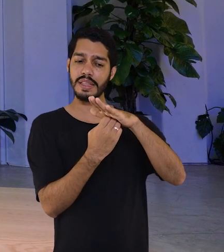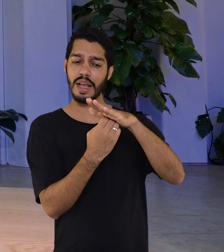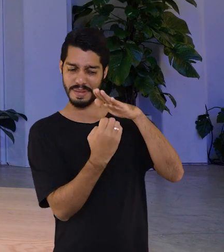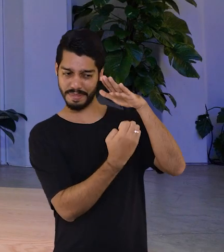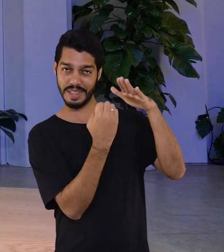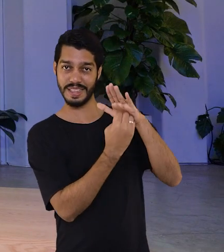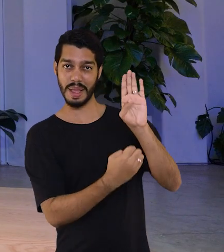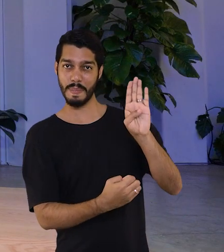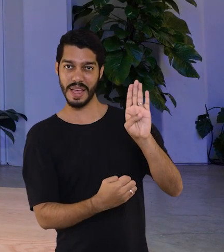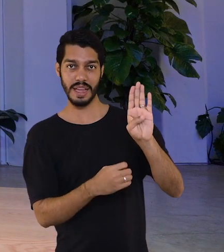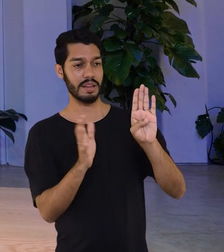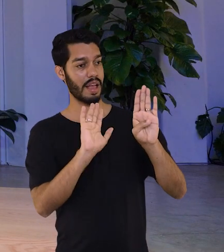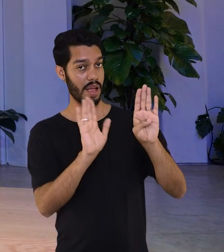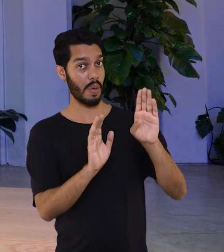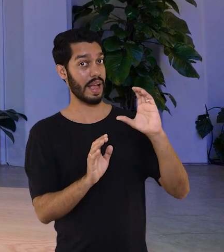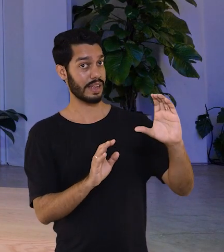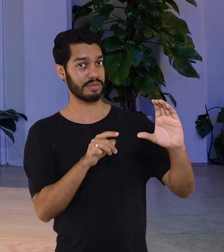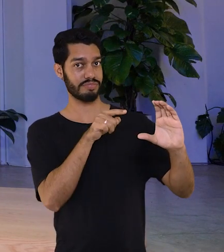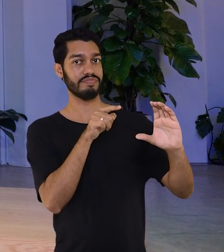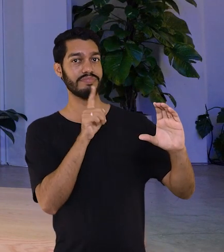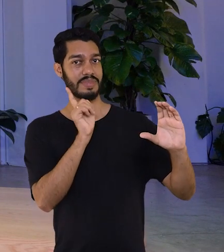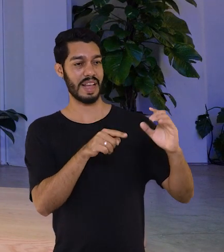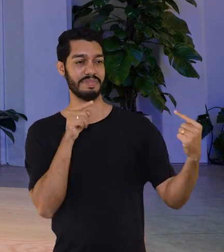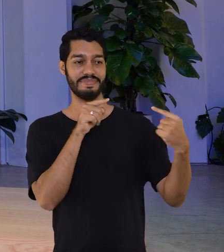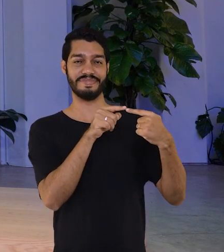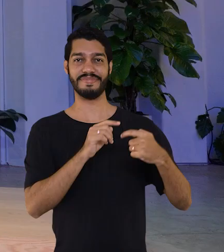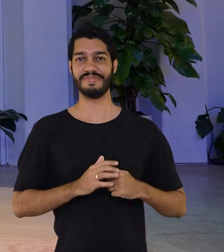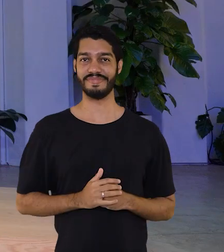a pessoa dentro da empresa. Vai ter vários clientes.